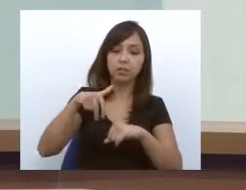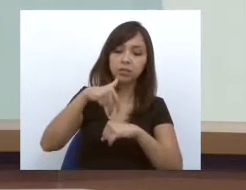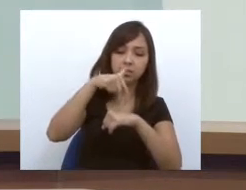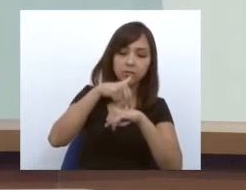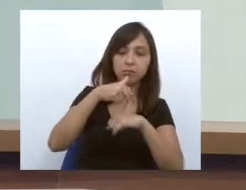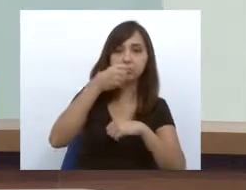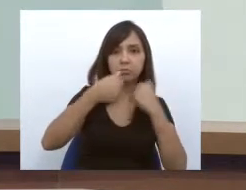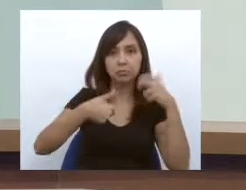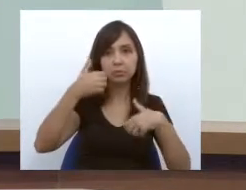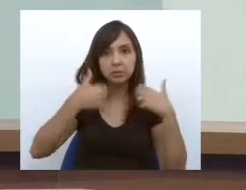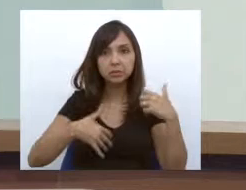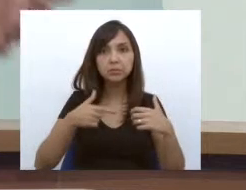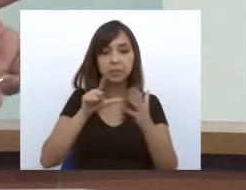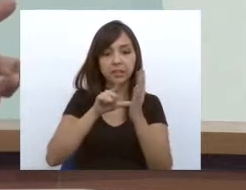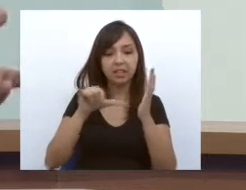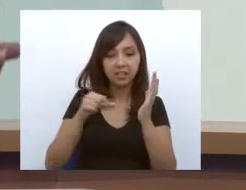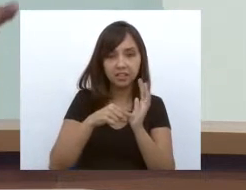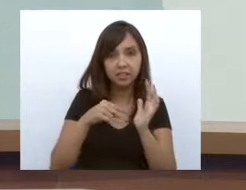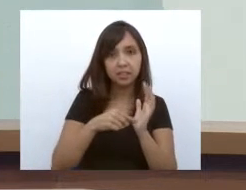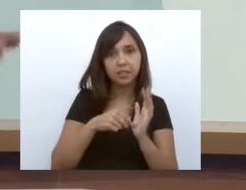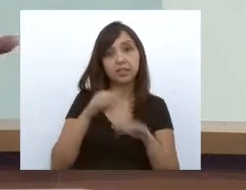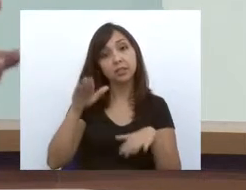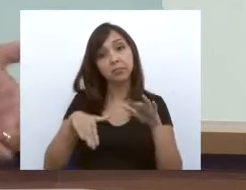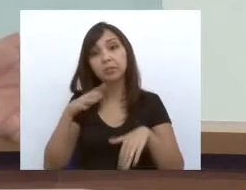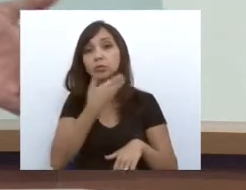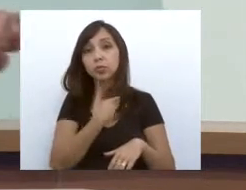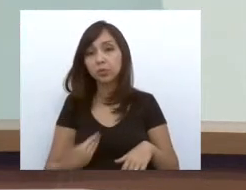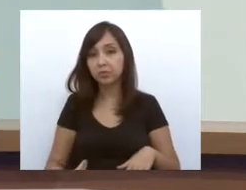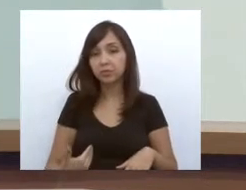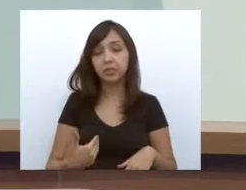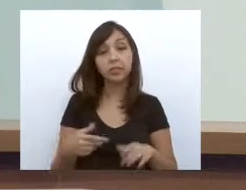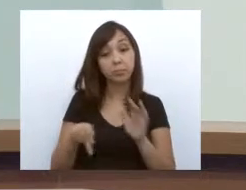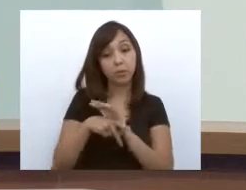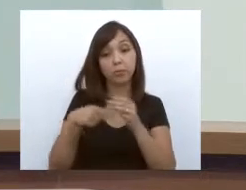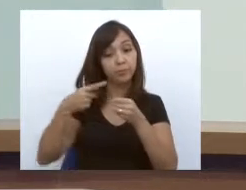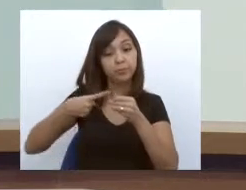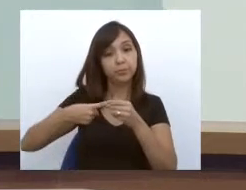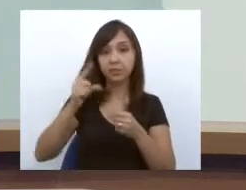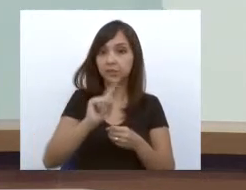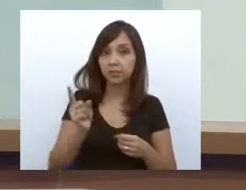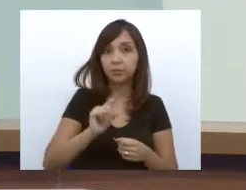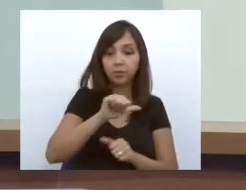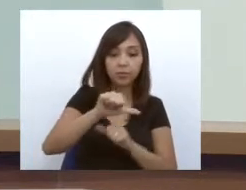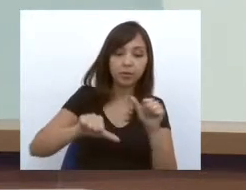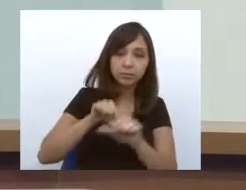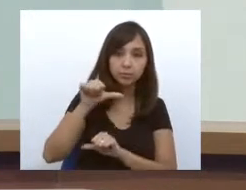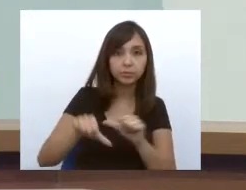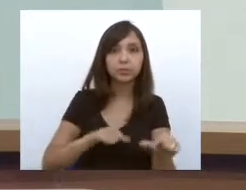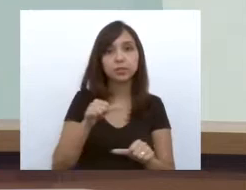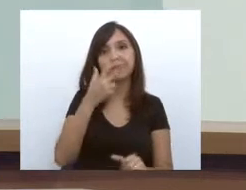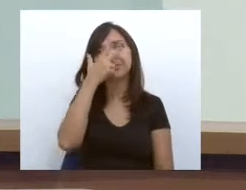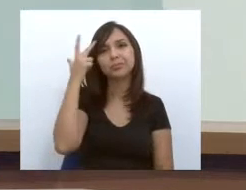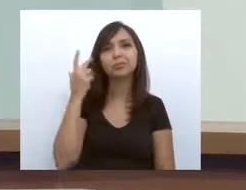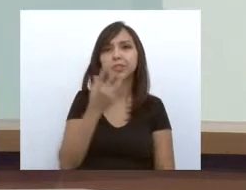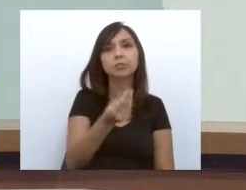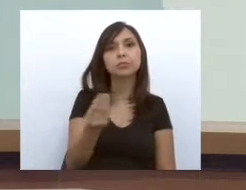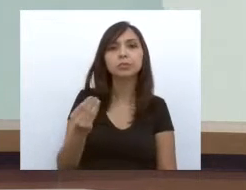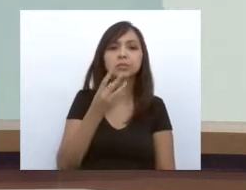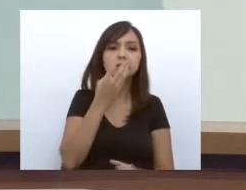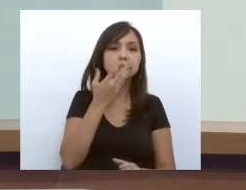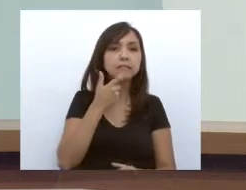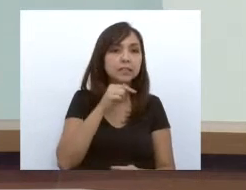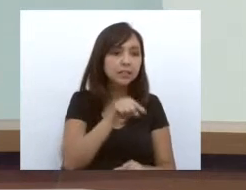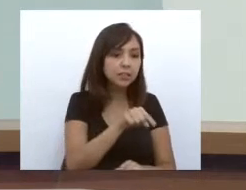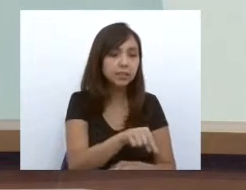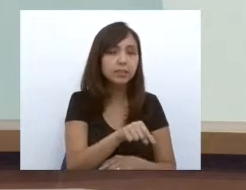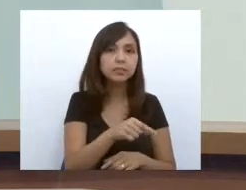essa questão, essa lei, isso depende do governo federal, não depende do município, fazer alteração, pessoas que lidam com criança têm que